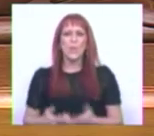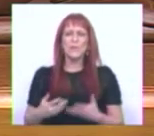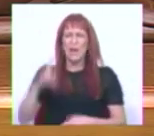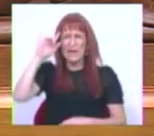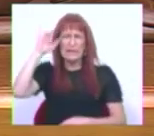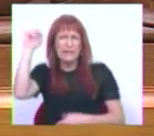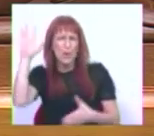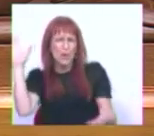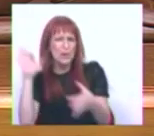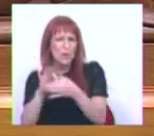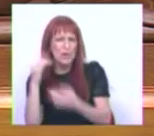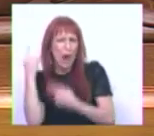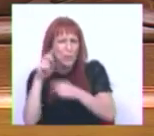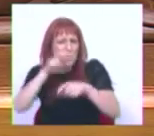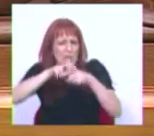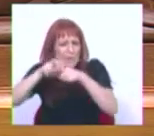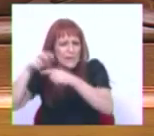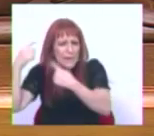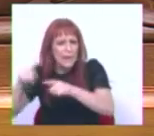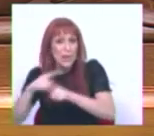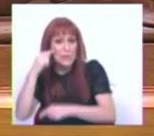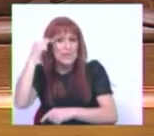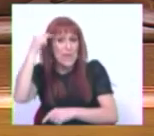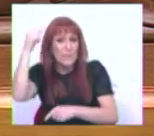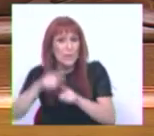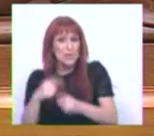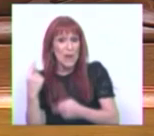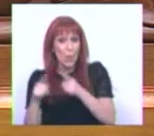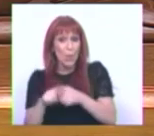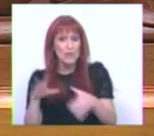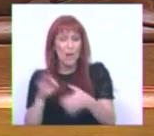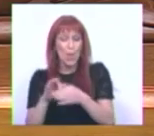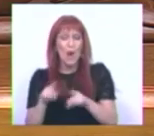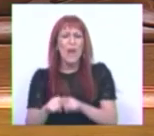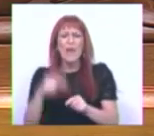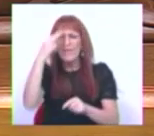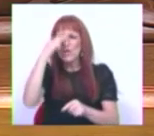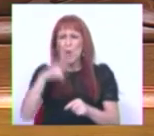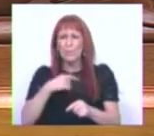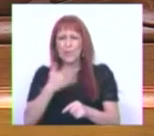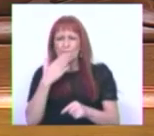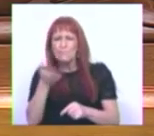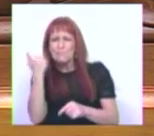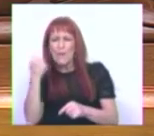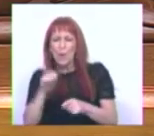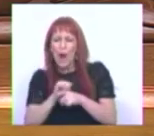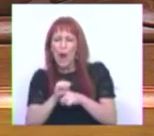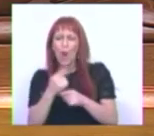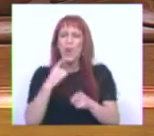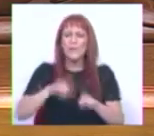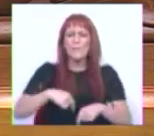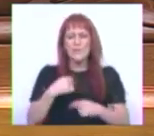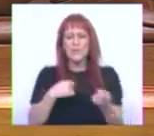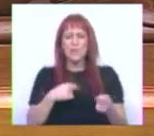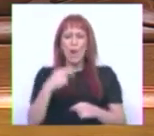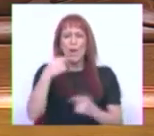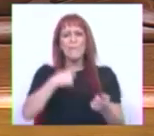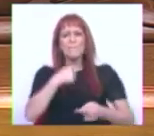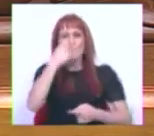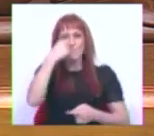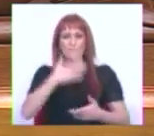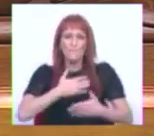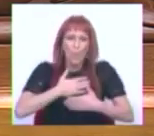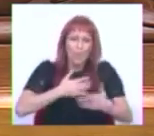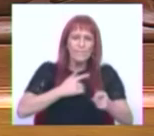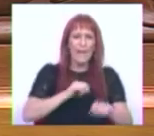ideológica que existe em algumas disciplinas, particularmente na ocultação de parte da história portuguesa, querendo reescrever para fazer a vontade à extrema-esquerda